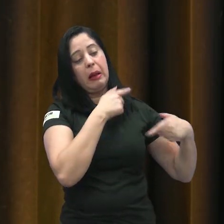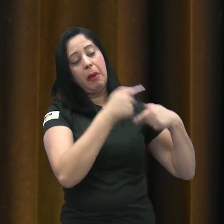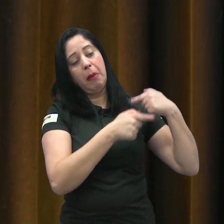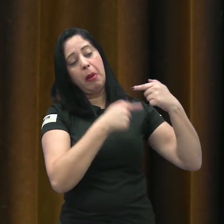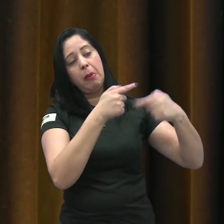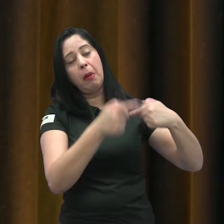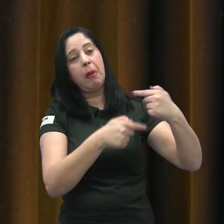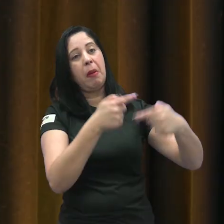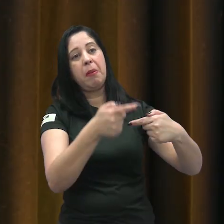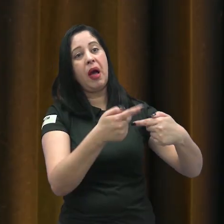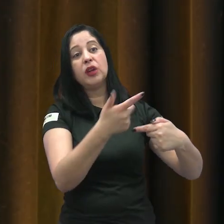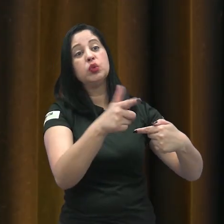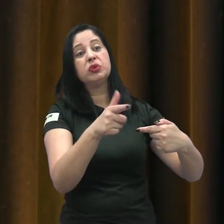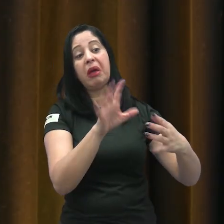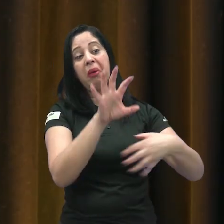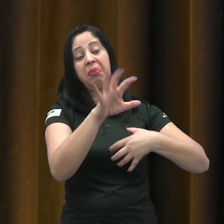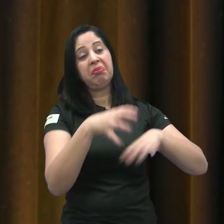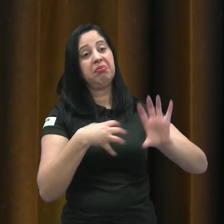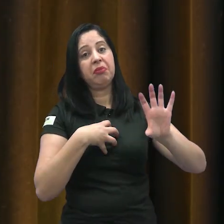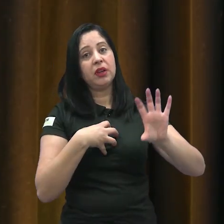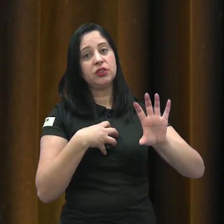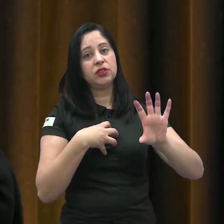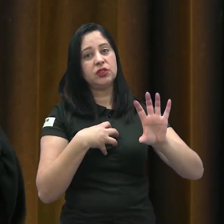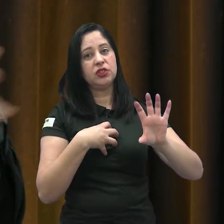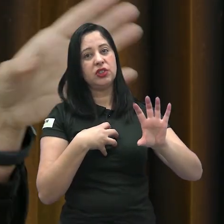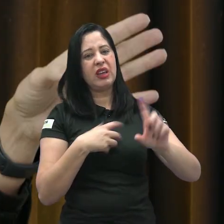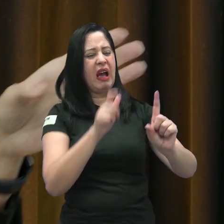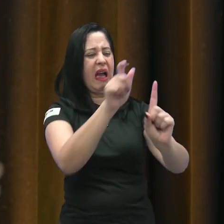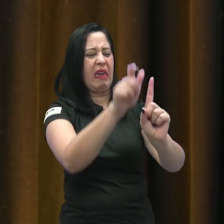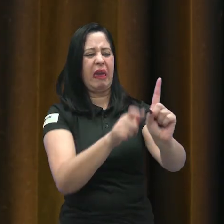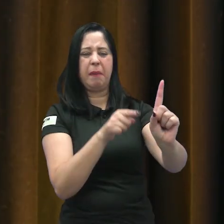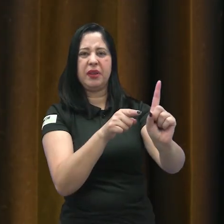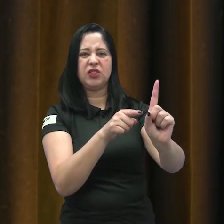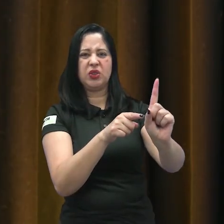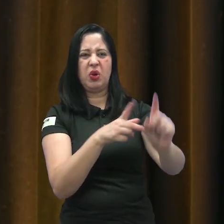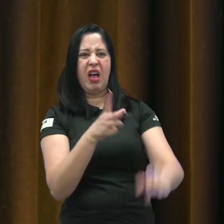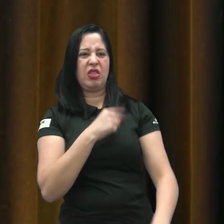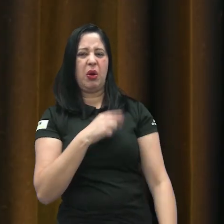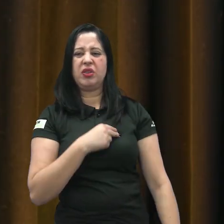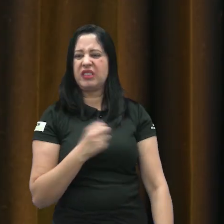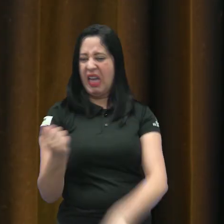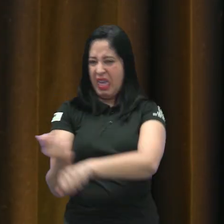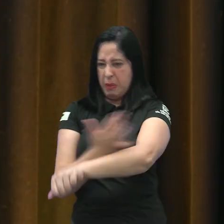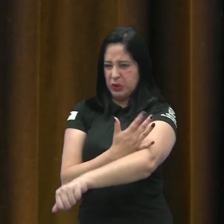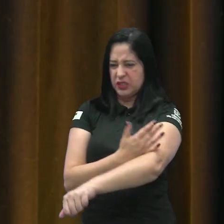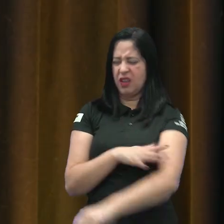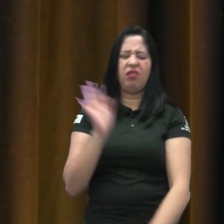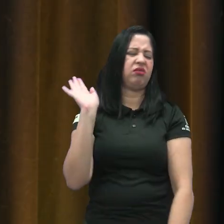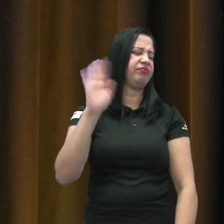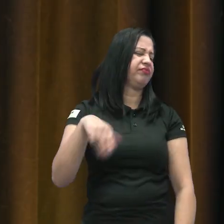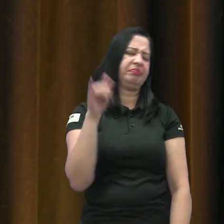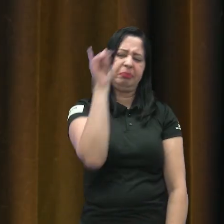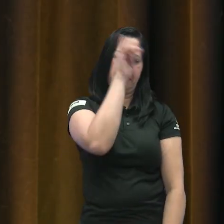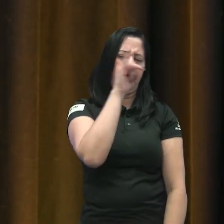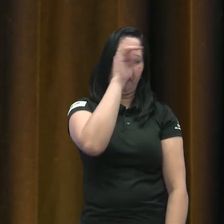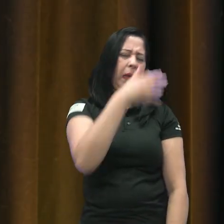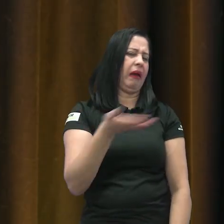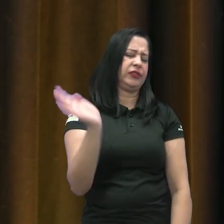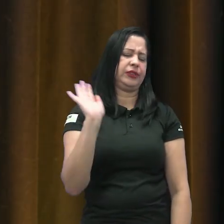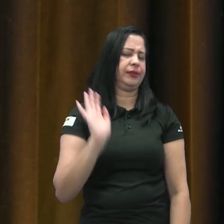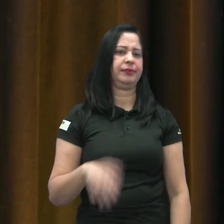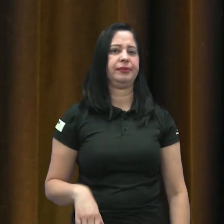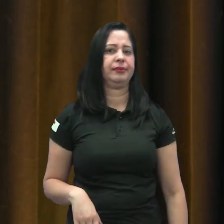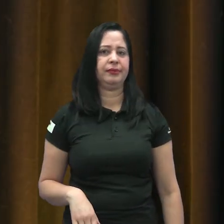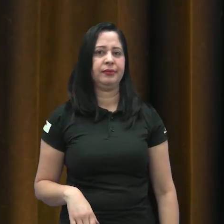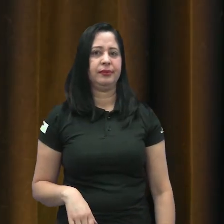E aí vai ficando cada vez mais emoção, bobagem, né? Isso não é importante. Então, pessoas que vão